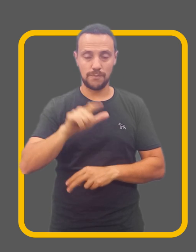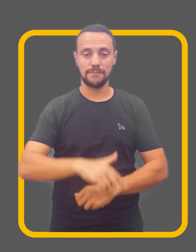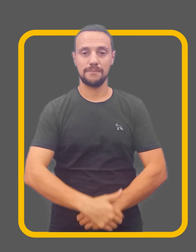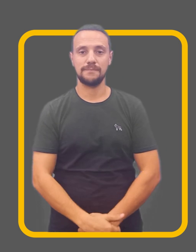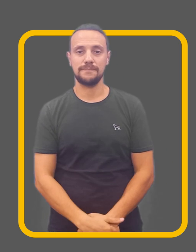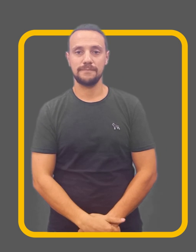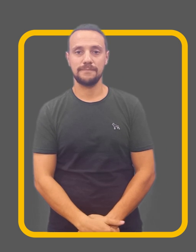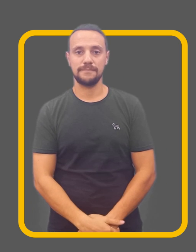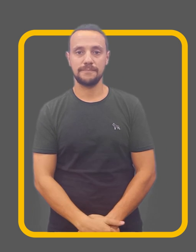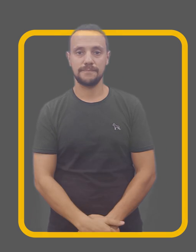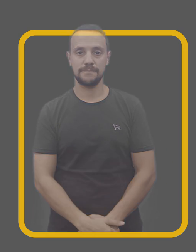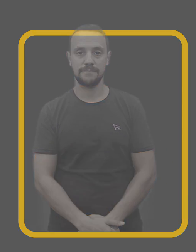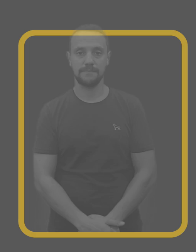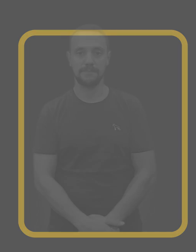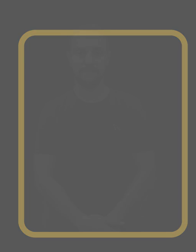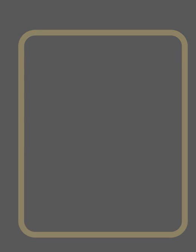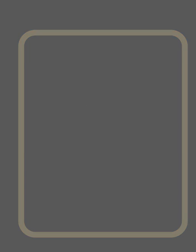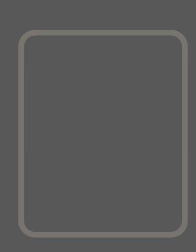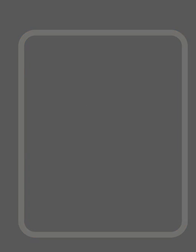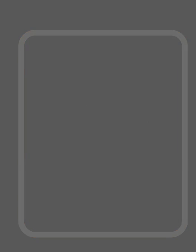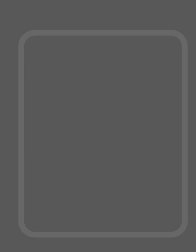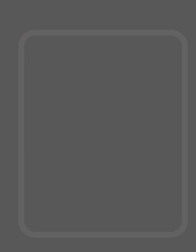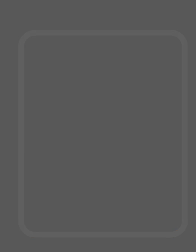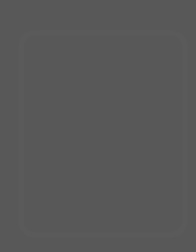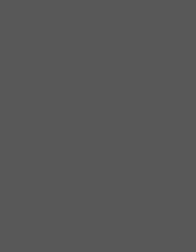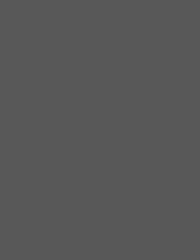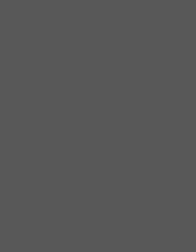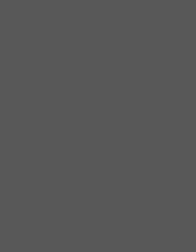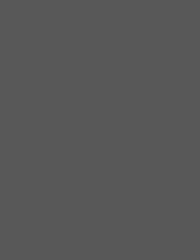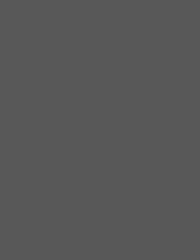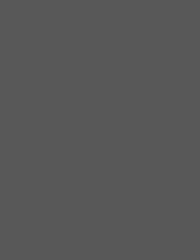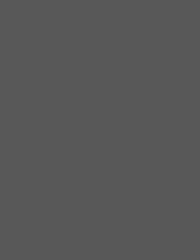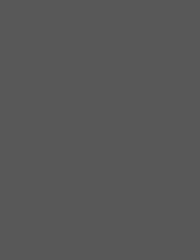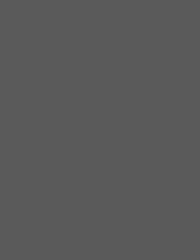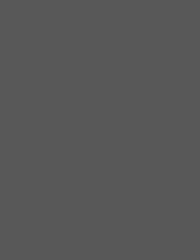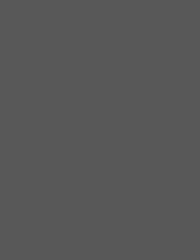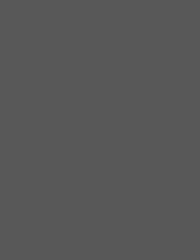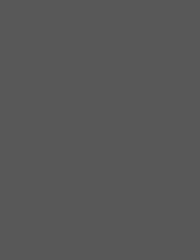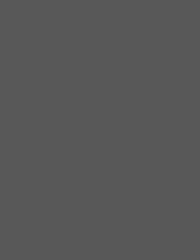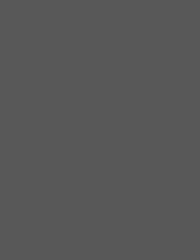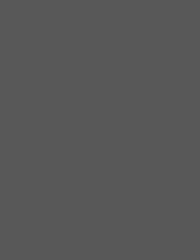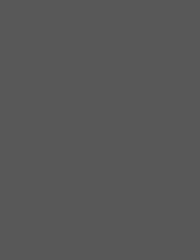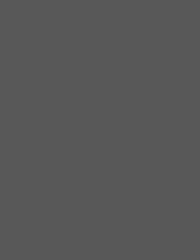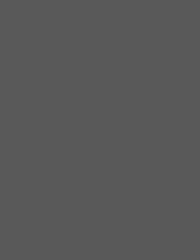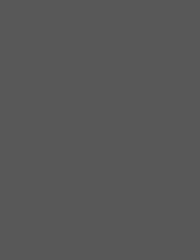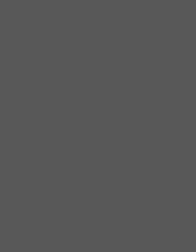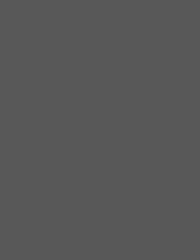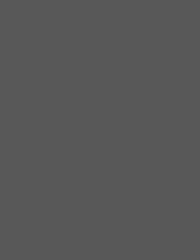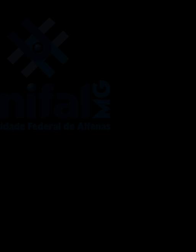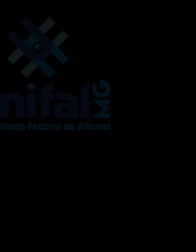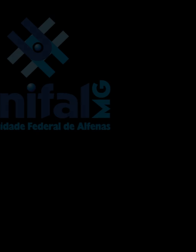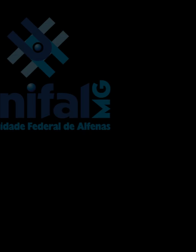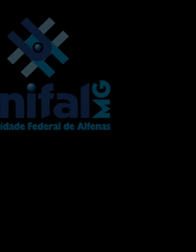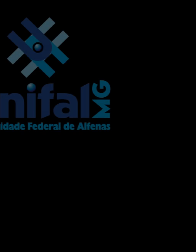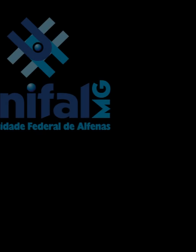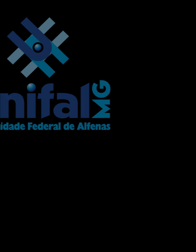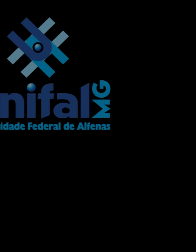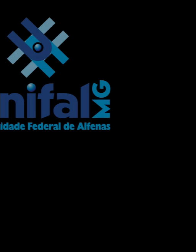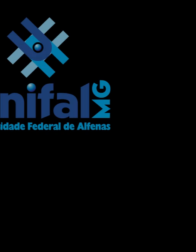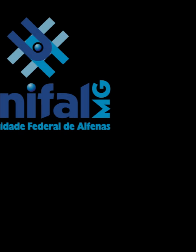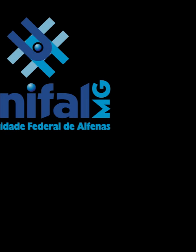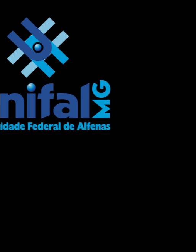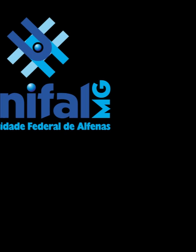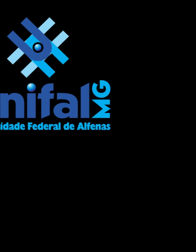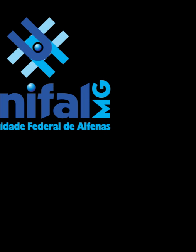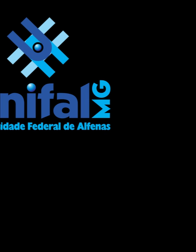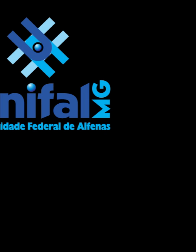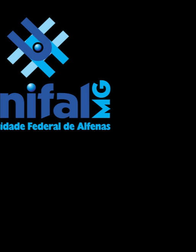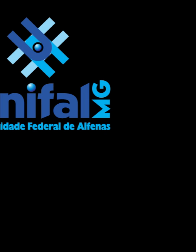lá